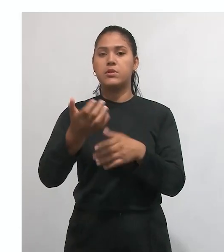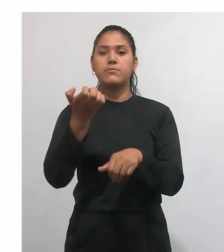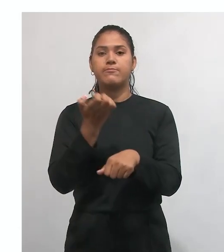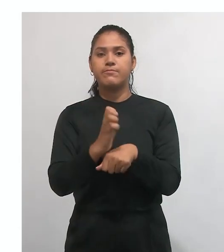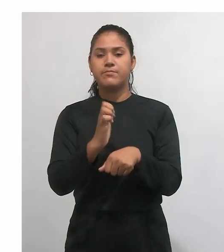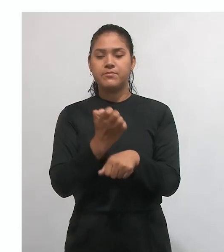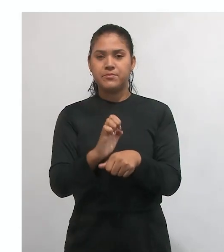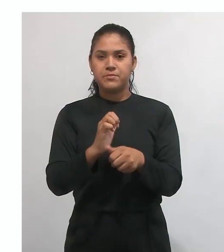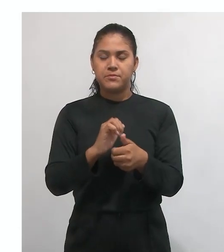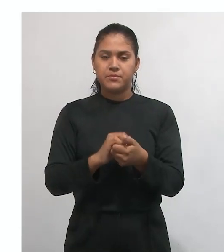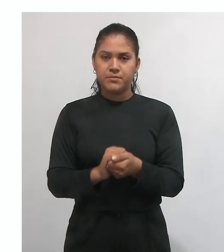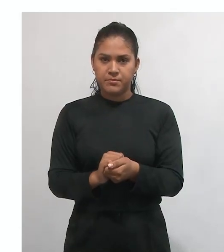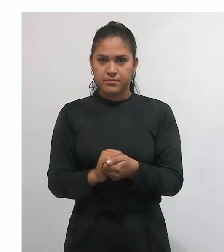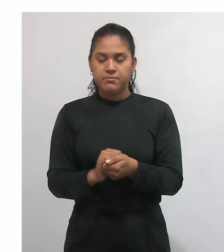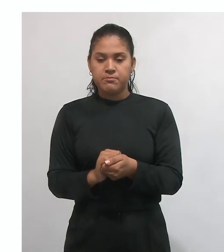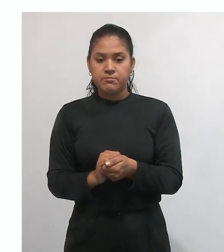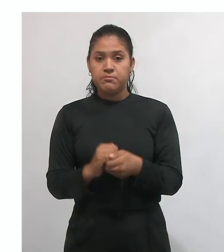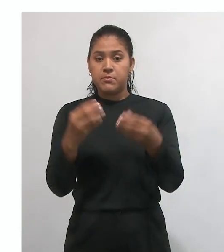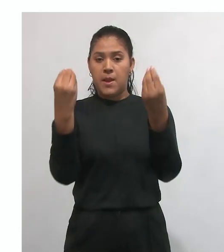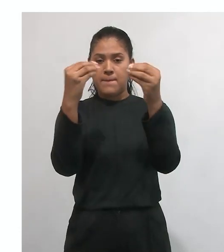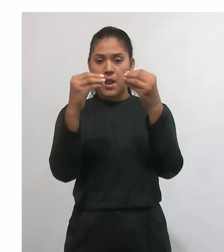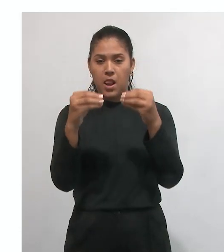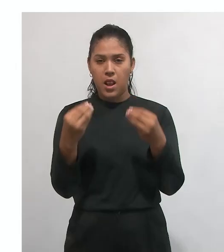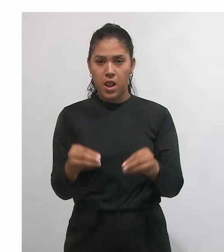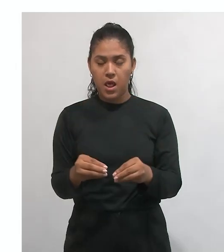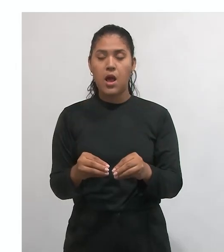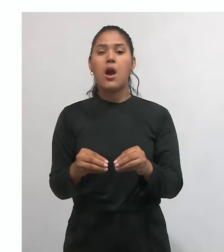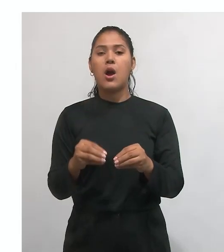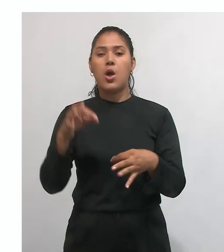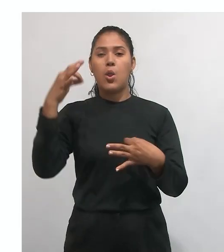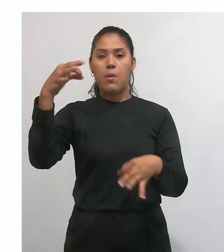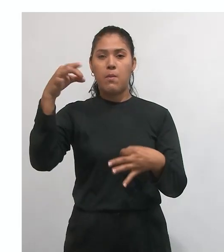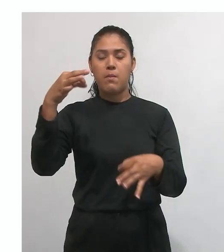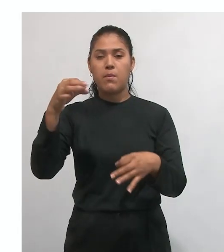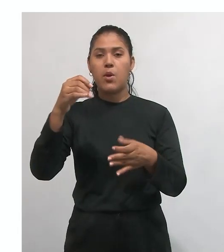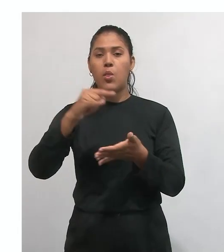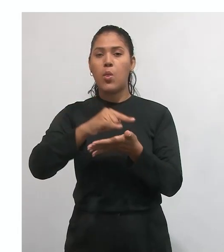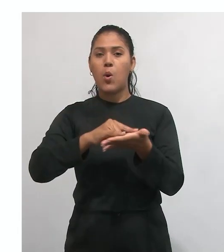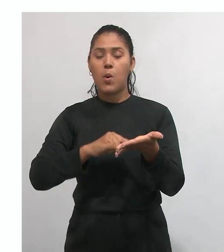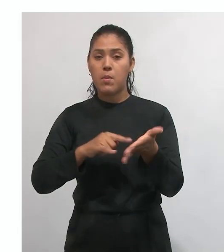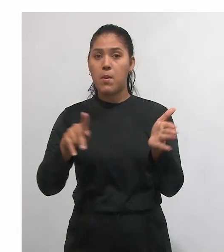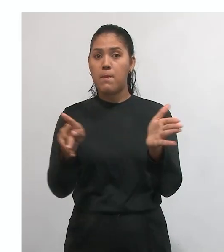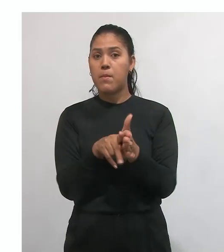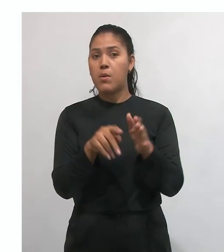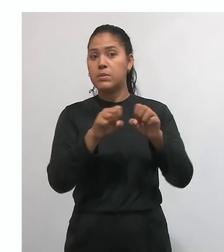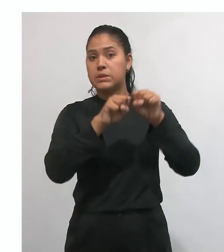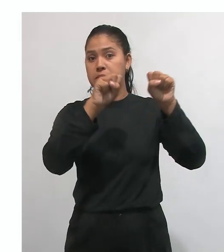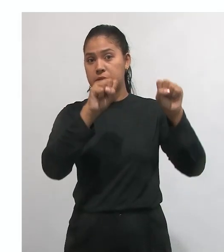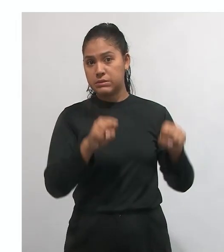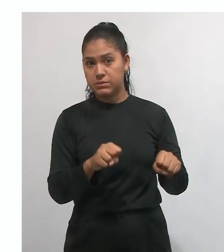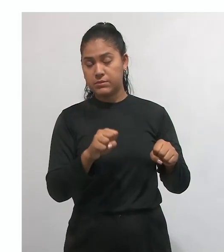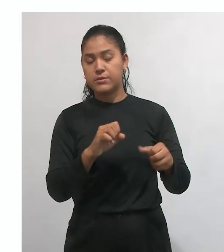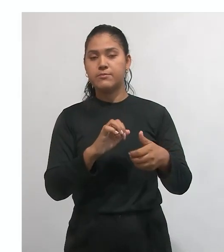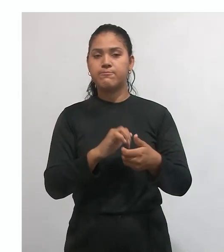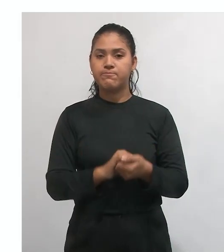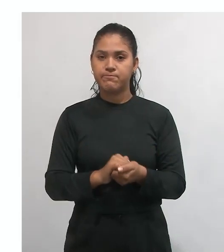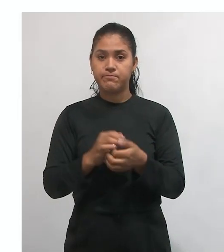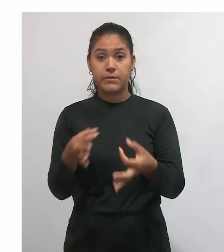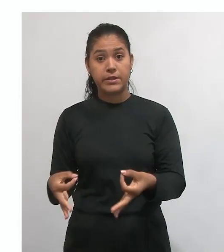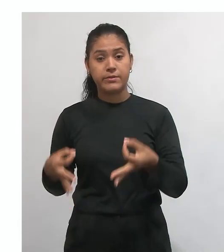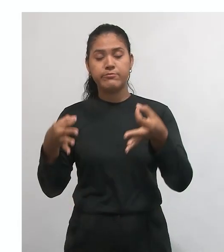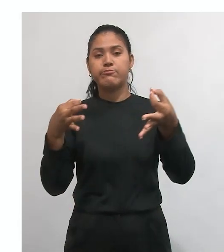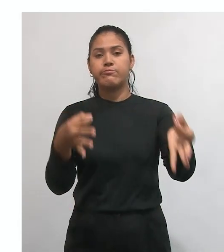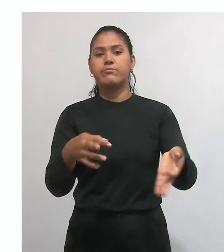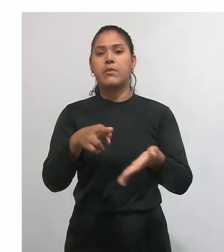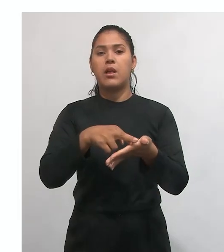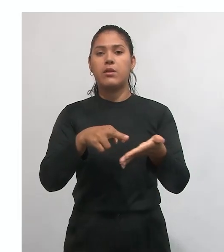zelando pelo seu cumprimento, preencher e assinar os formulários pertinentes ao estágio no sistema, entregar a versão